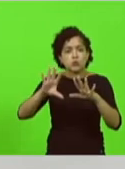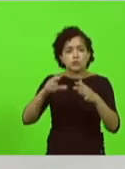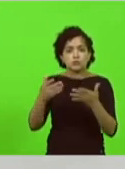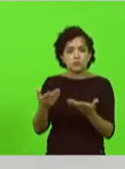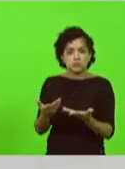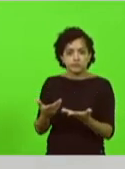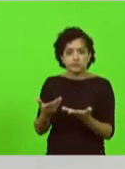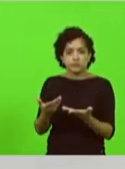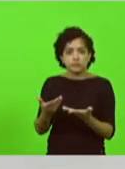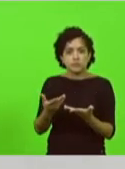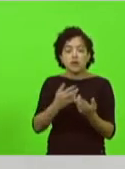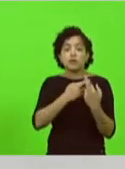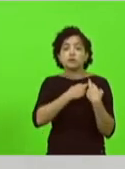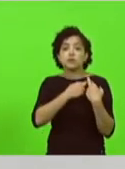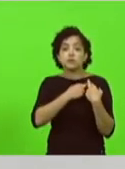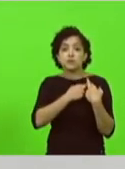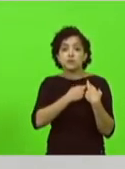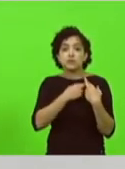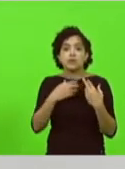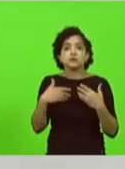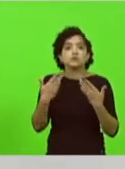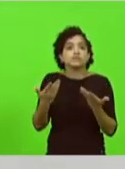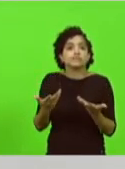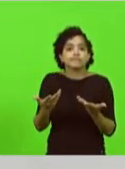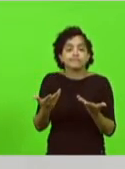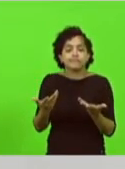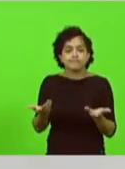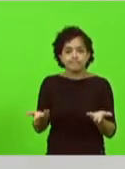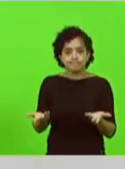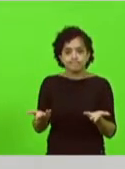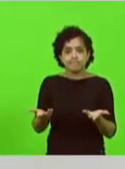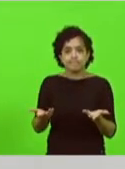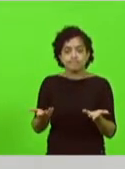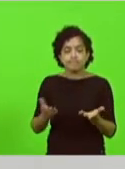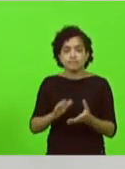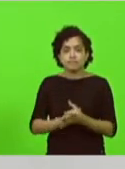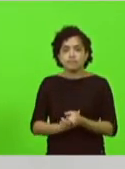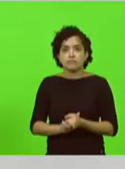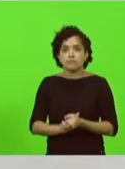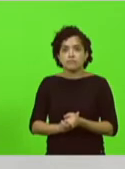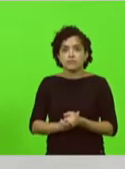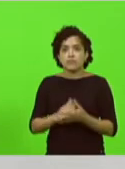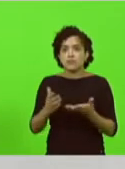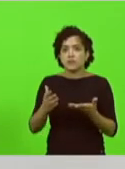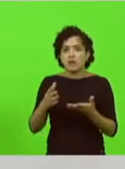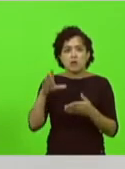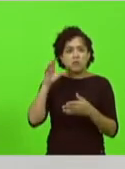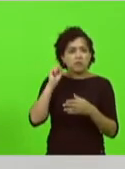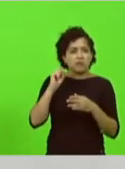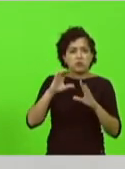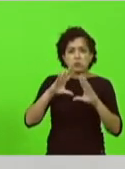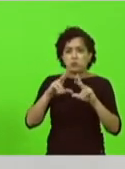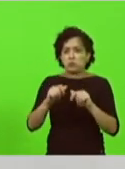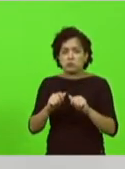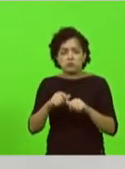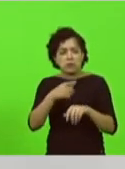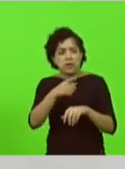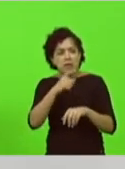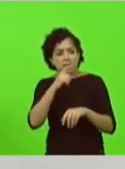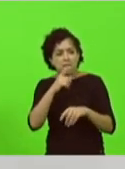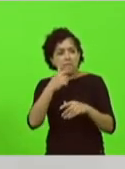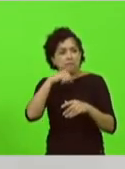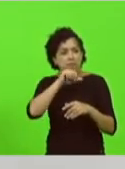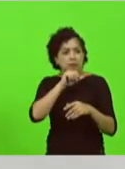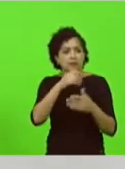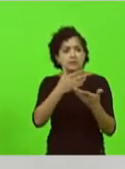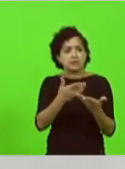Onde está a responsabilidade disso? Eu não... Fugiram do populismo, já escutei de tudo. Tinha que fazer com a mãe dele, tinha que acontecer com